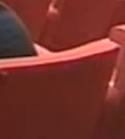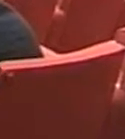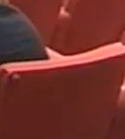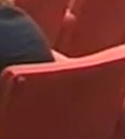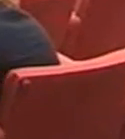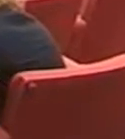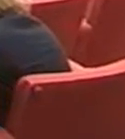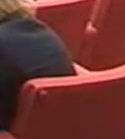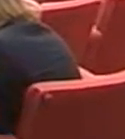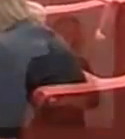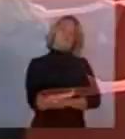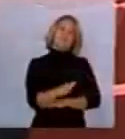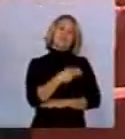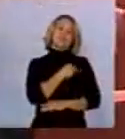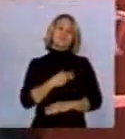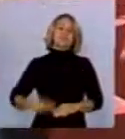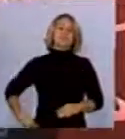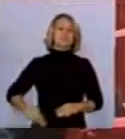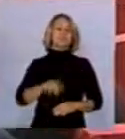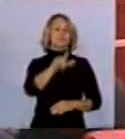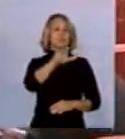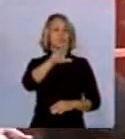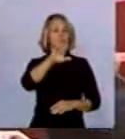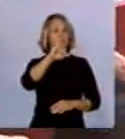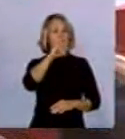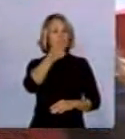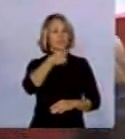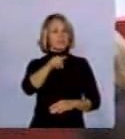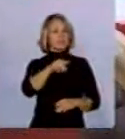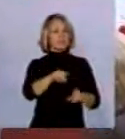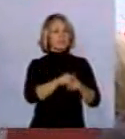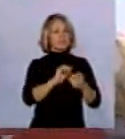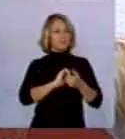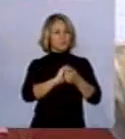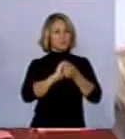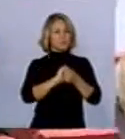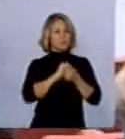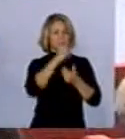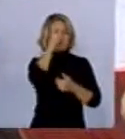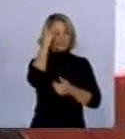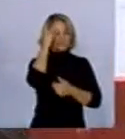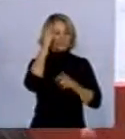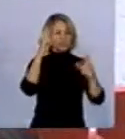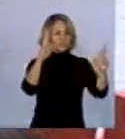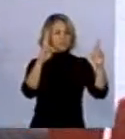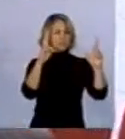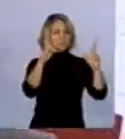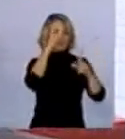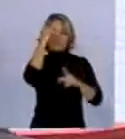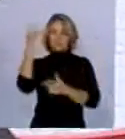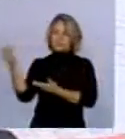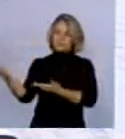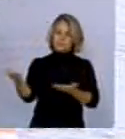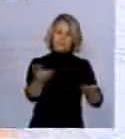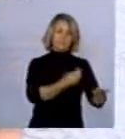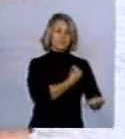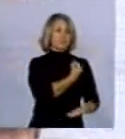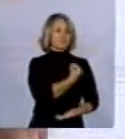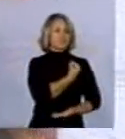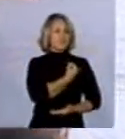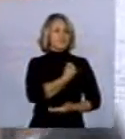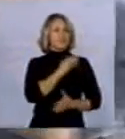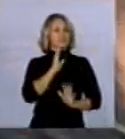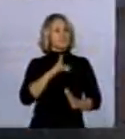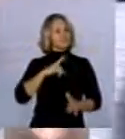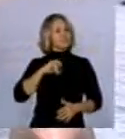Muito boa tarde, eminente ministro Luiz Fux. Cumprimento também o ilustre representante do Ministério Público Federal e cumprimento todos os presentes. Vossa Excelência já